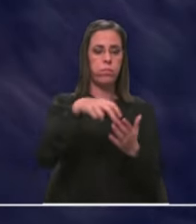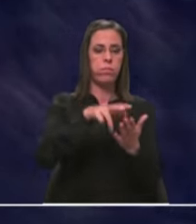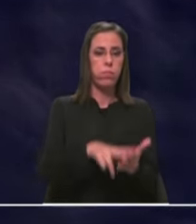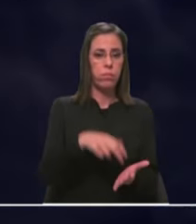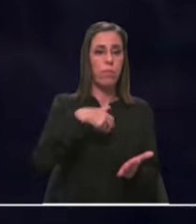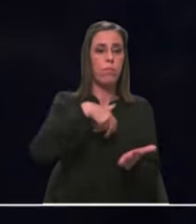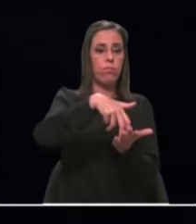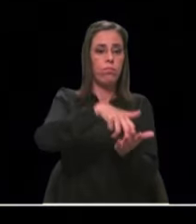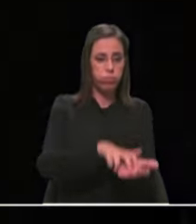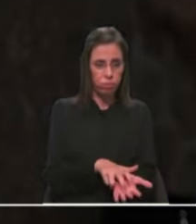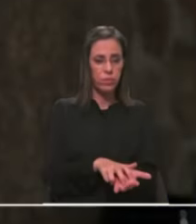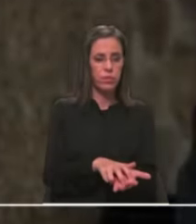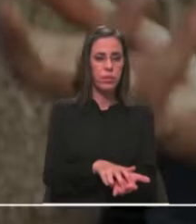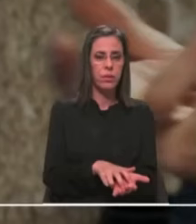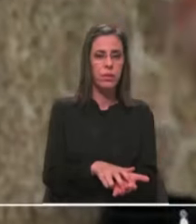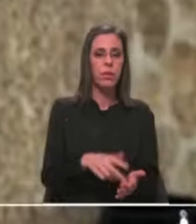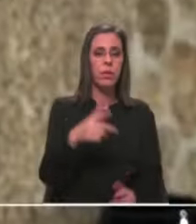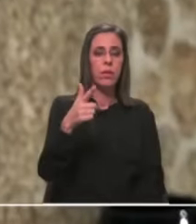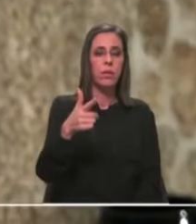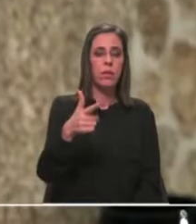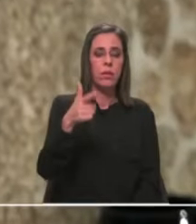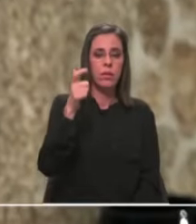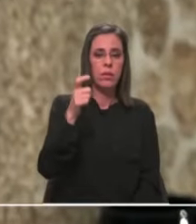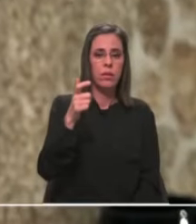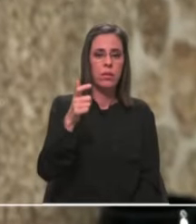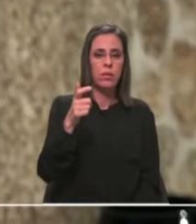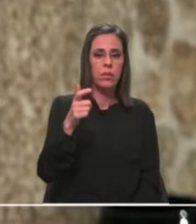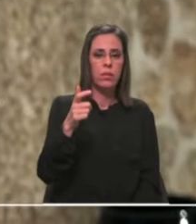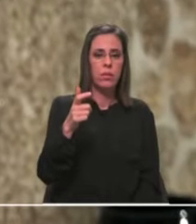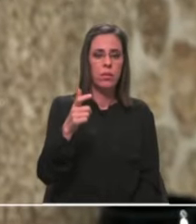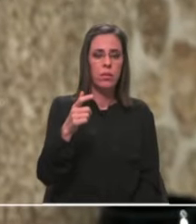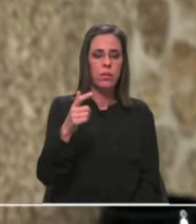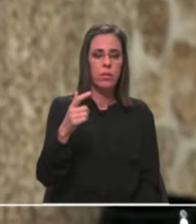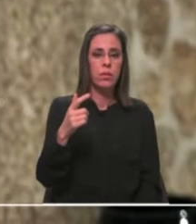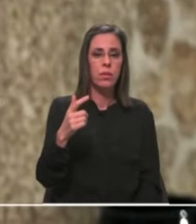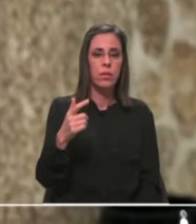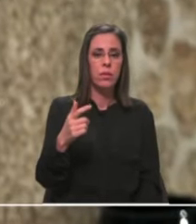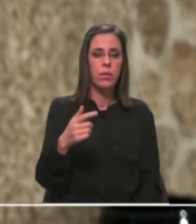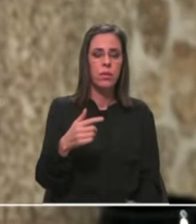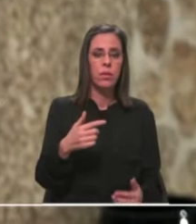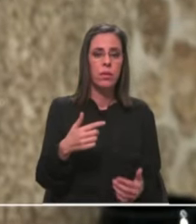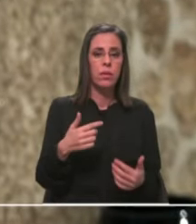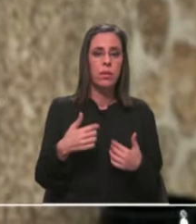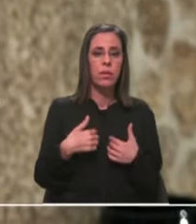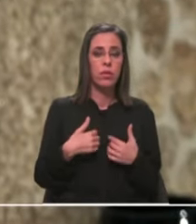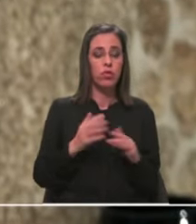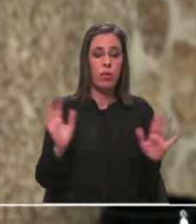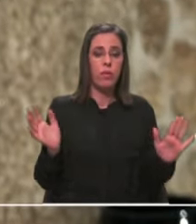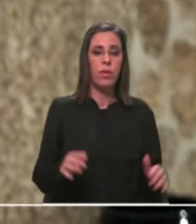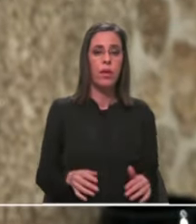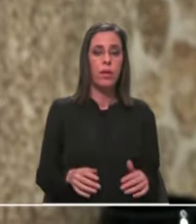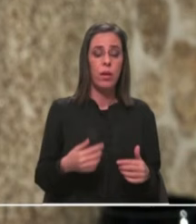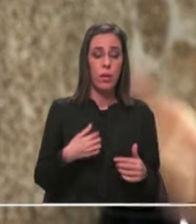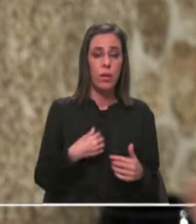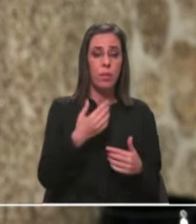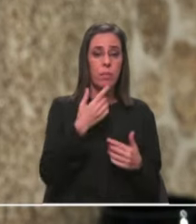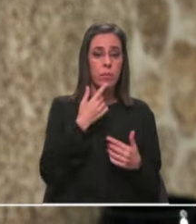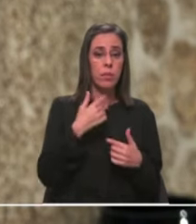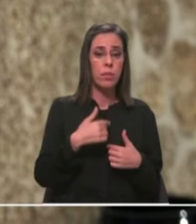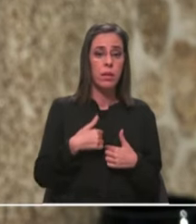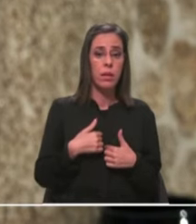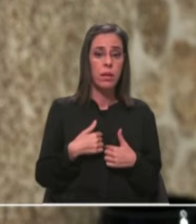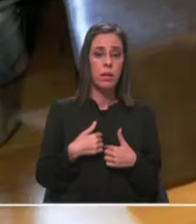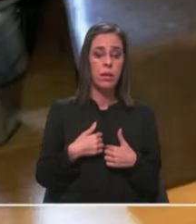caí. Quando ele disparou, vai lá, aqui um estalo, e isso para mim já foi. Eu tive a pressão que eu tinha